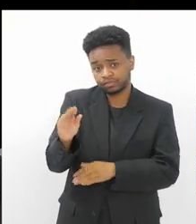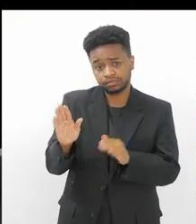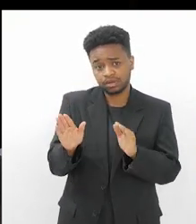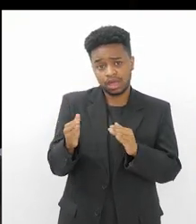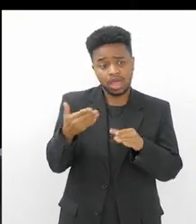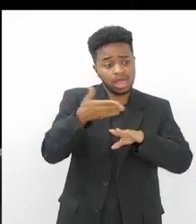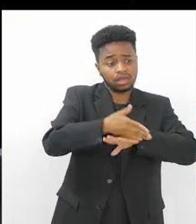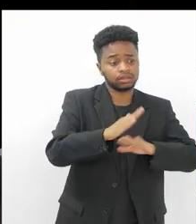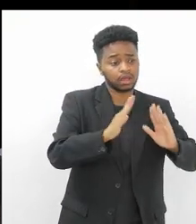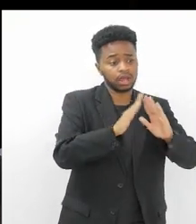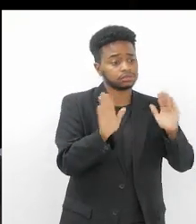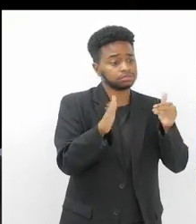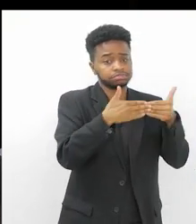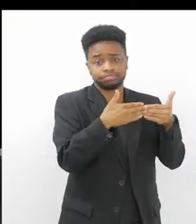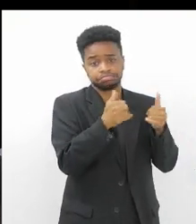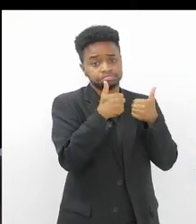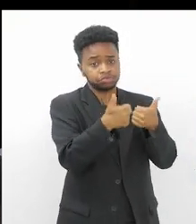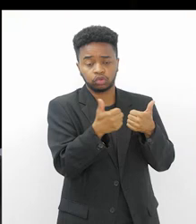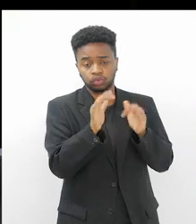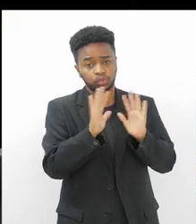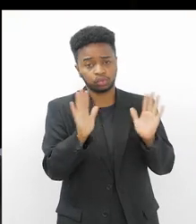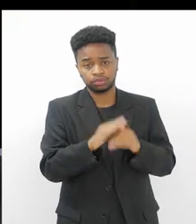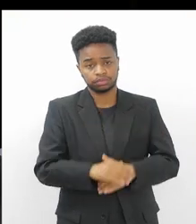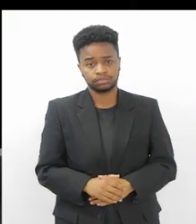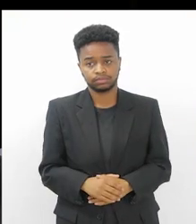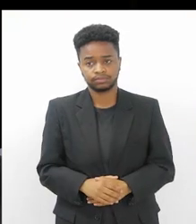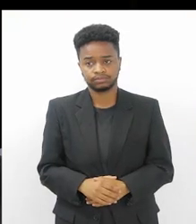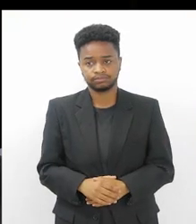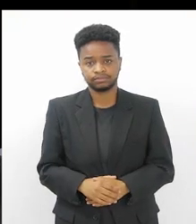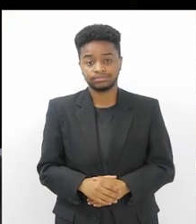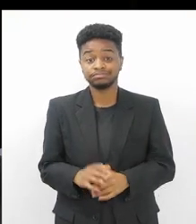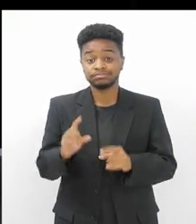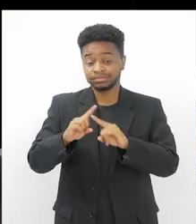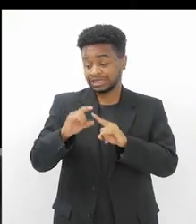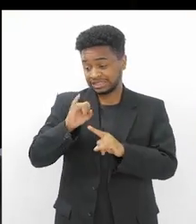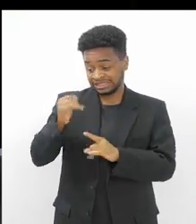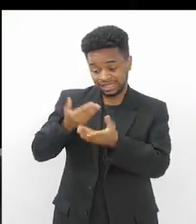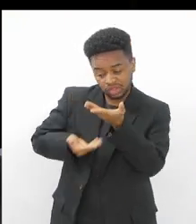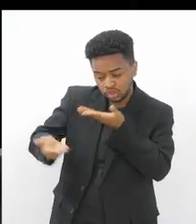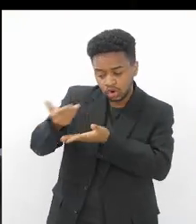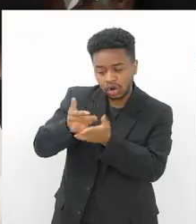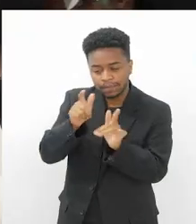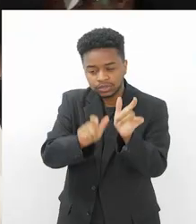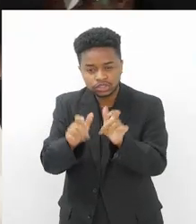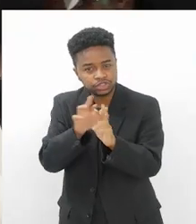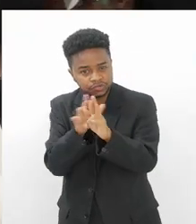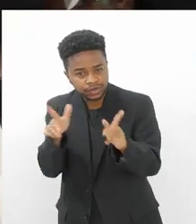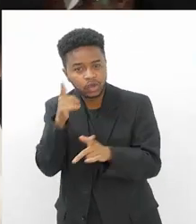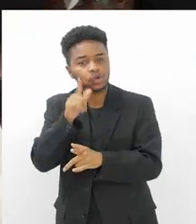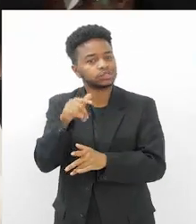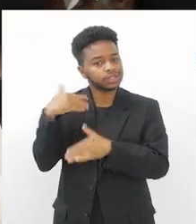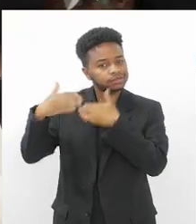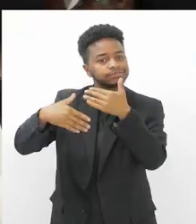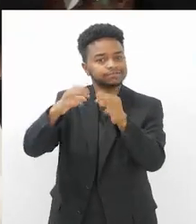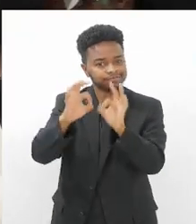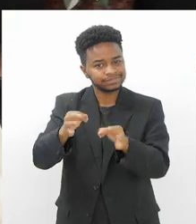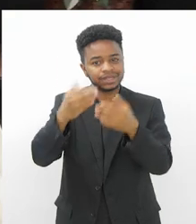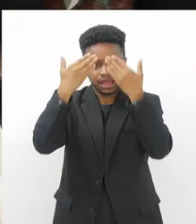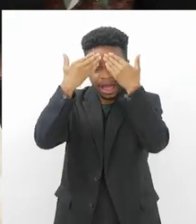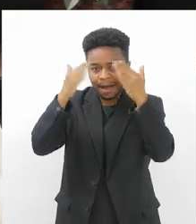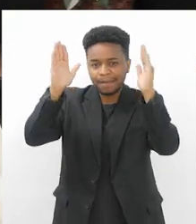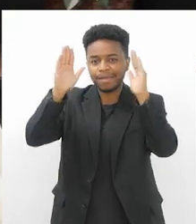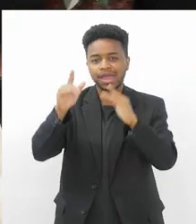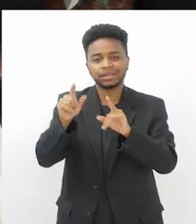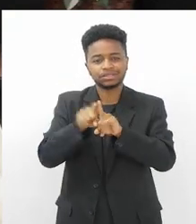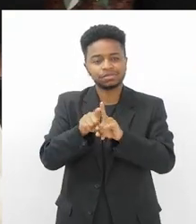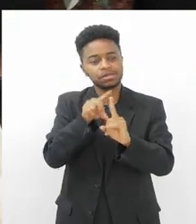seu cafofo, digamos assim, fecha a porta e está tudo certo, né? É a troca com o diferente que faz a gente crescer, né?